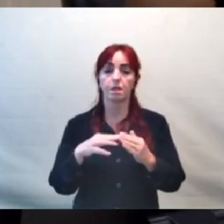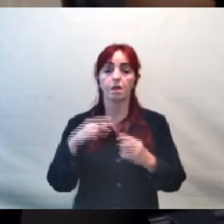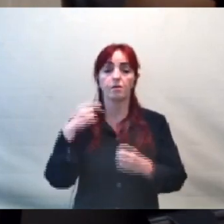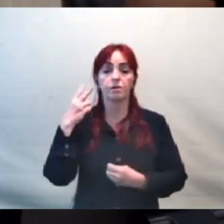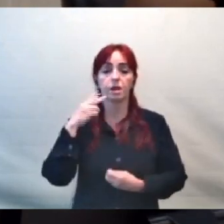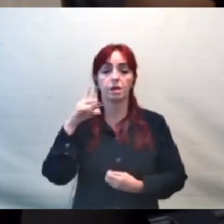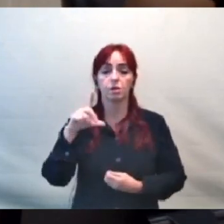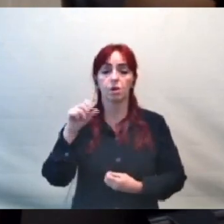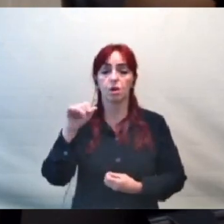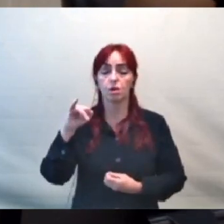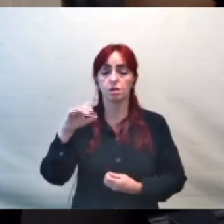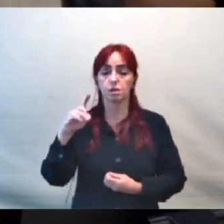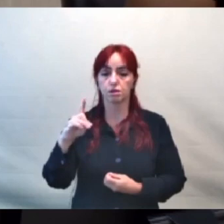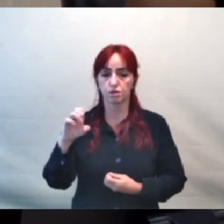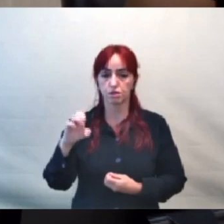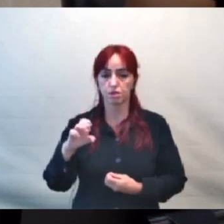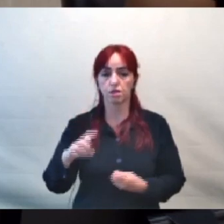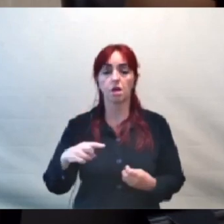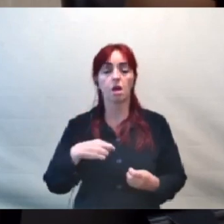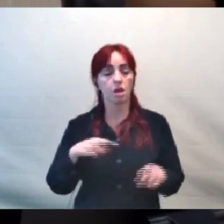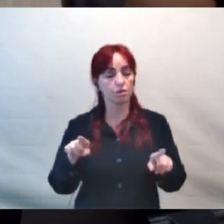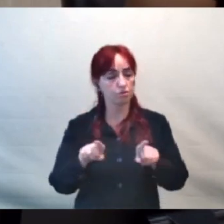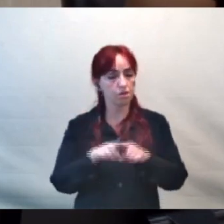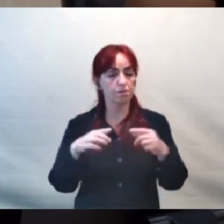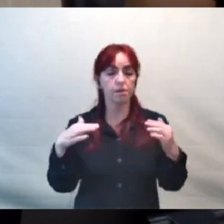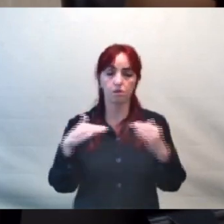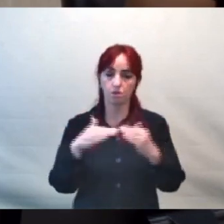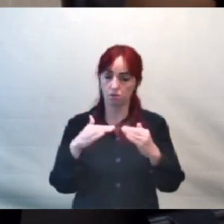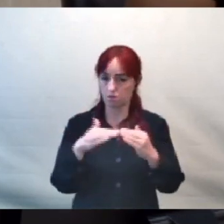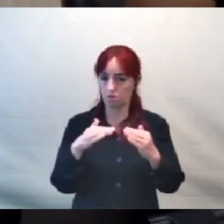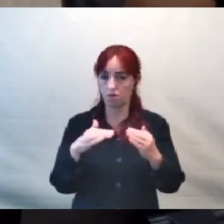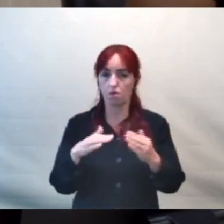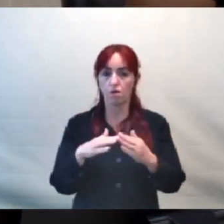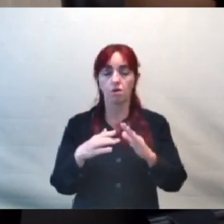parecer. Eu também voto com parecer. Fica aprovado